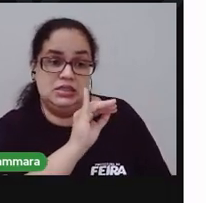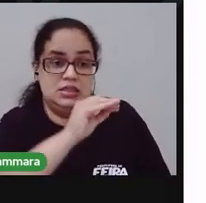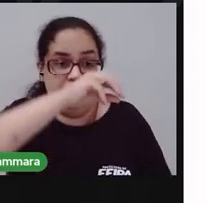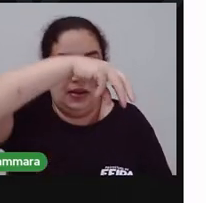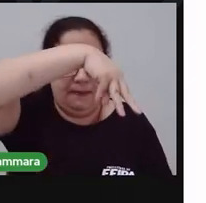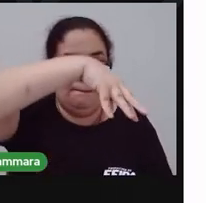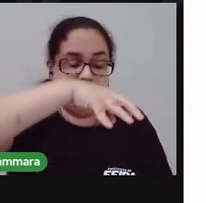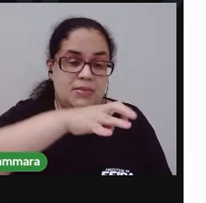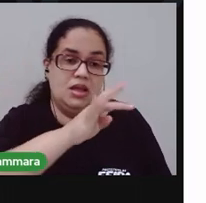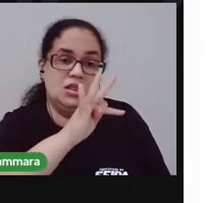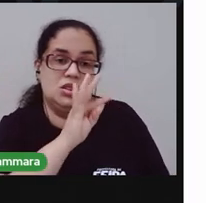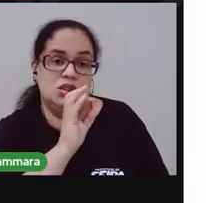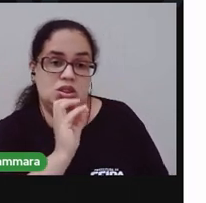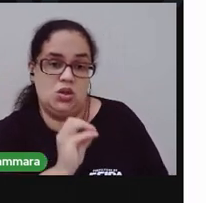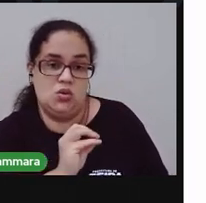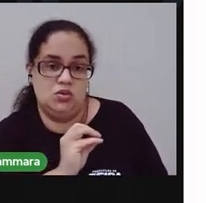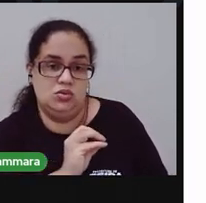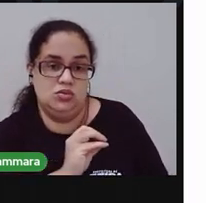Cimento.